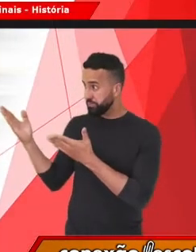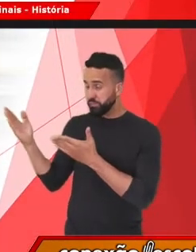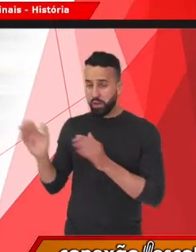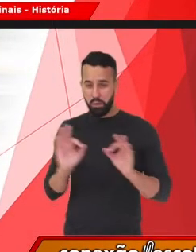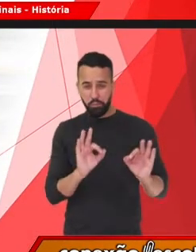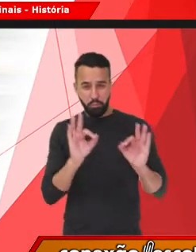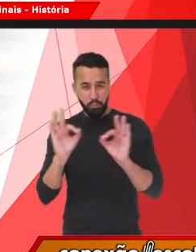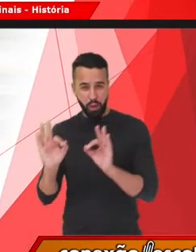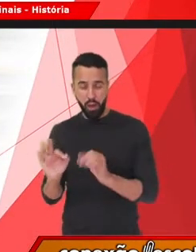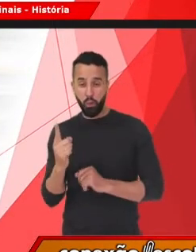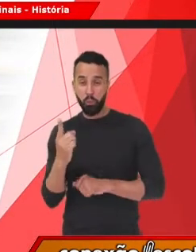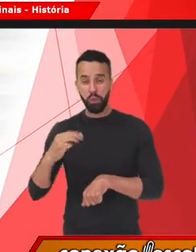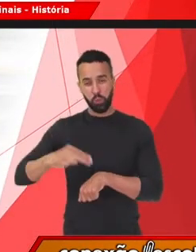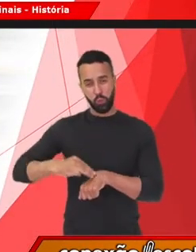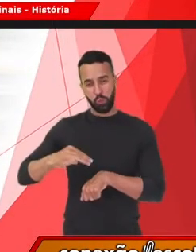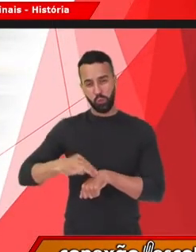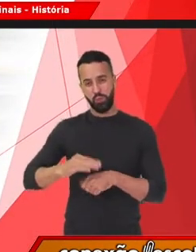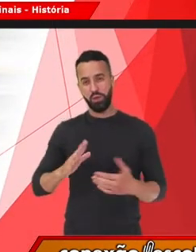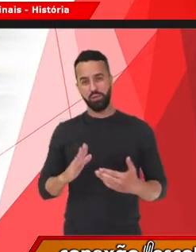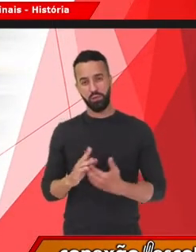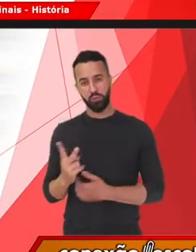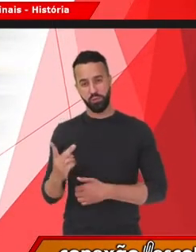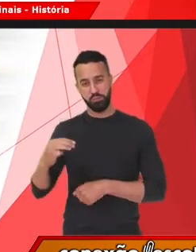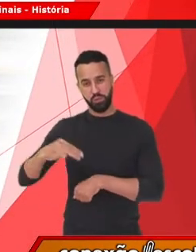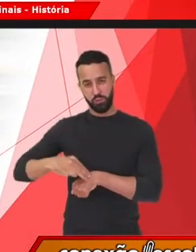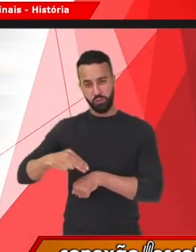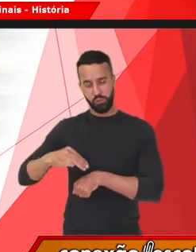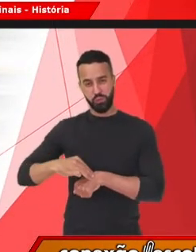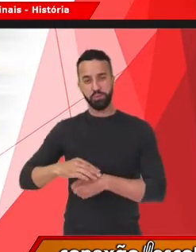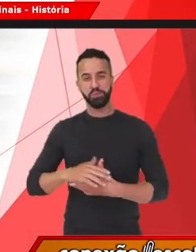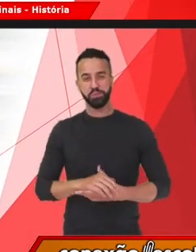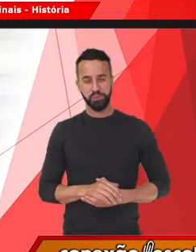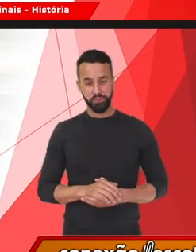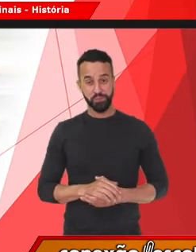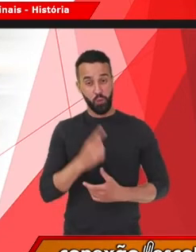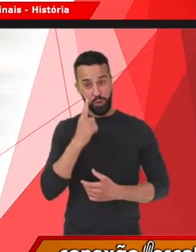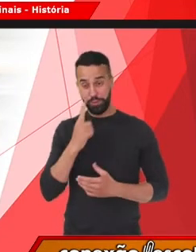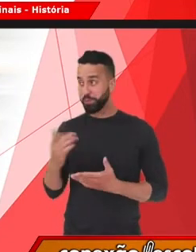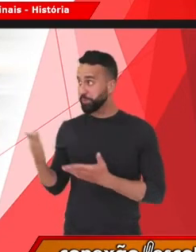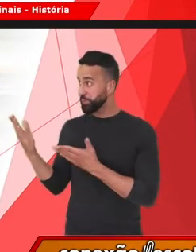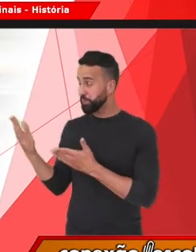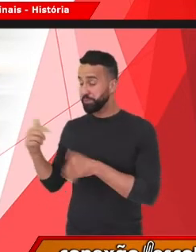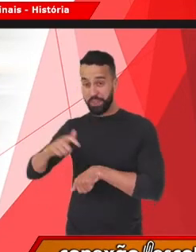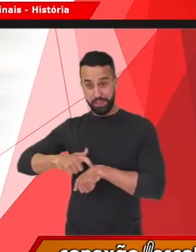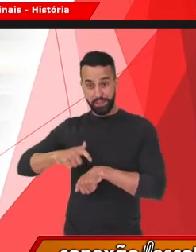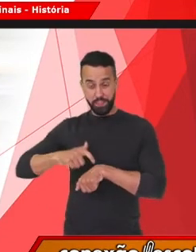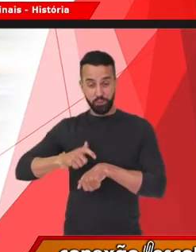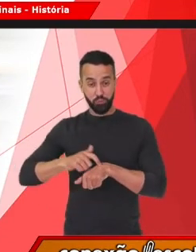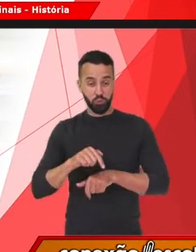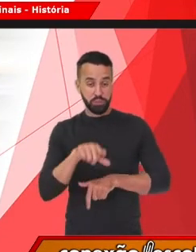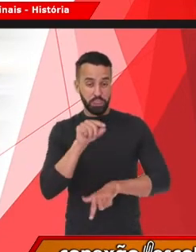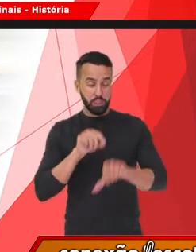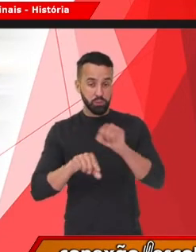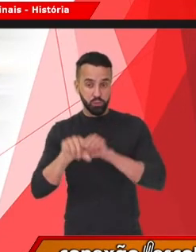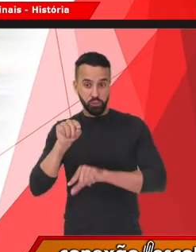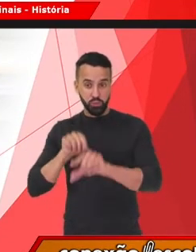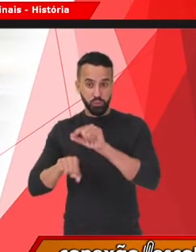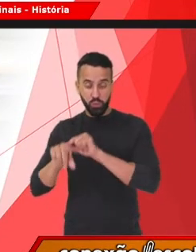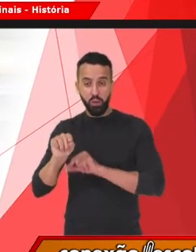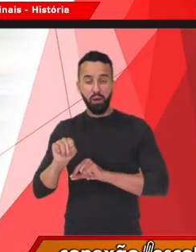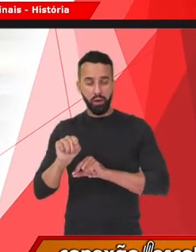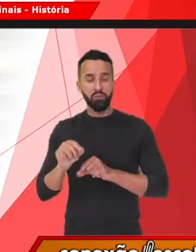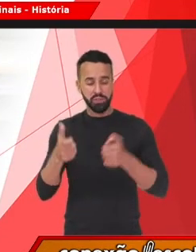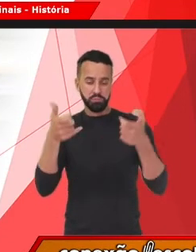vai de 1 minuto e 2 até 2 minutos e 14. Selecionei então algumas partes que vou discutir